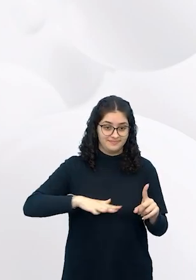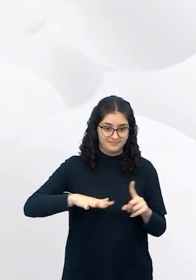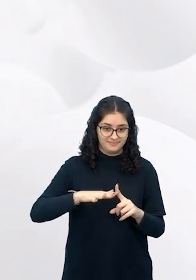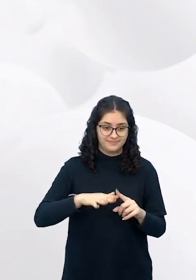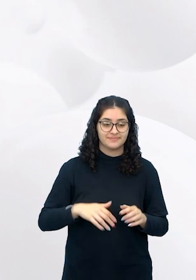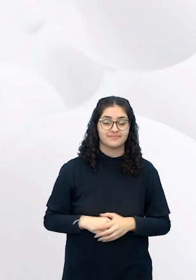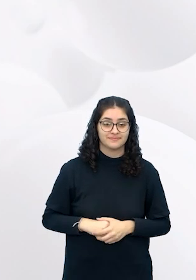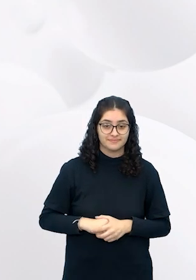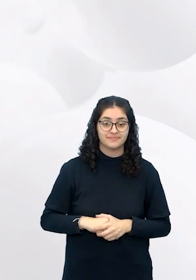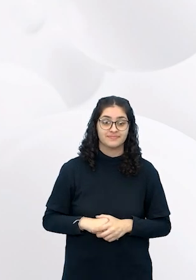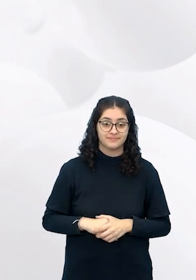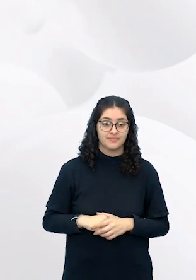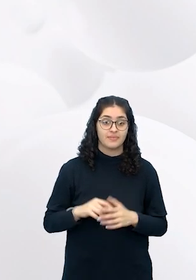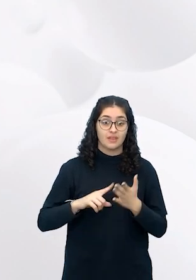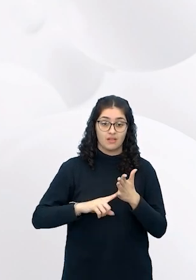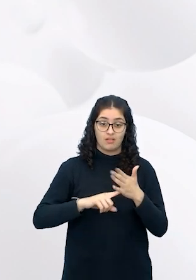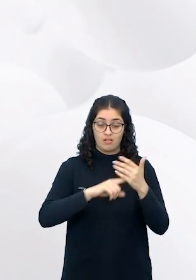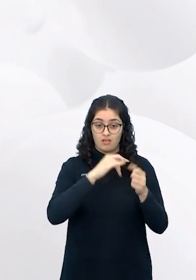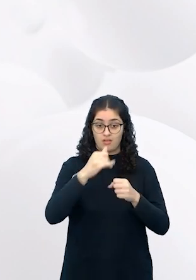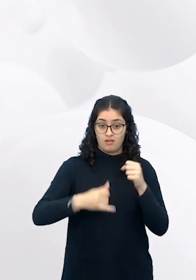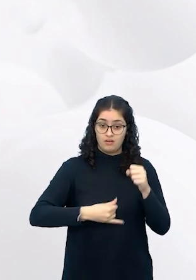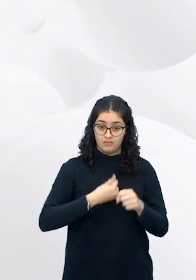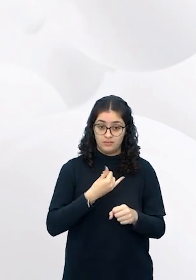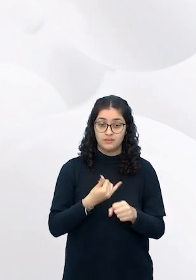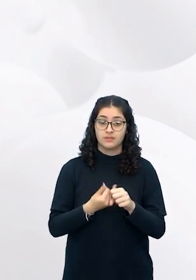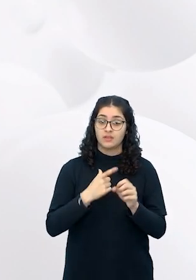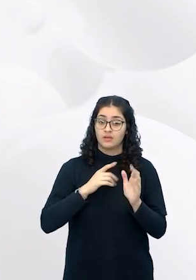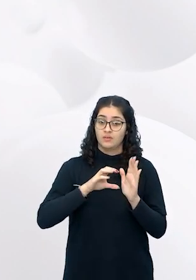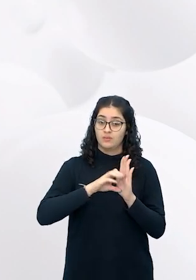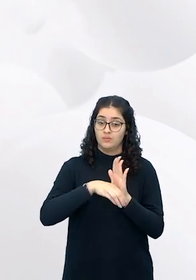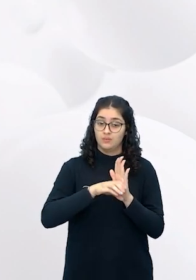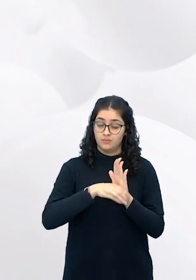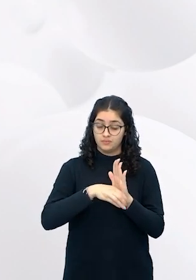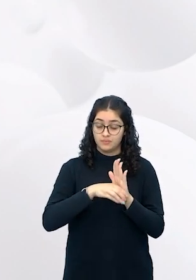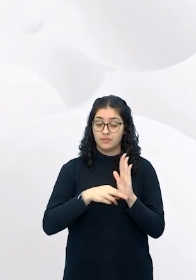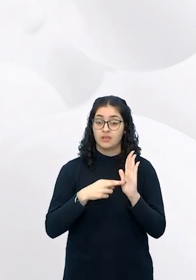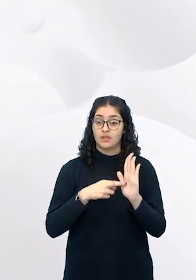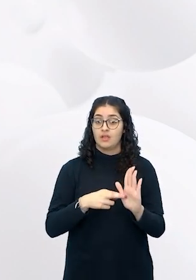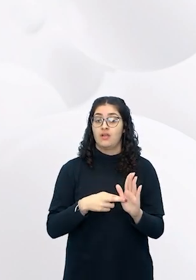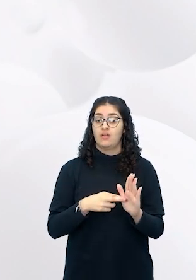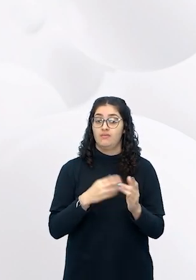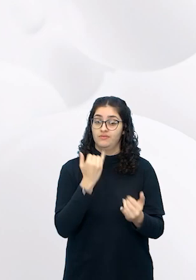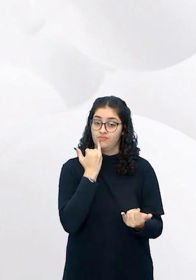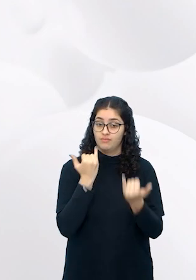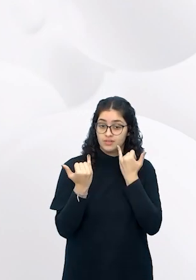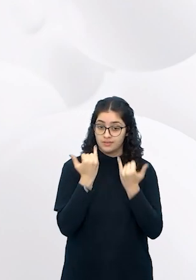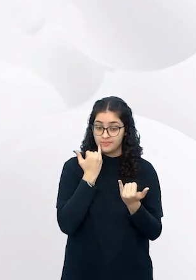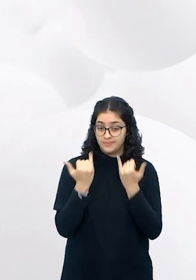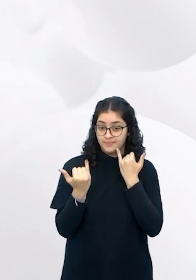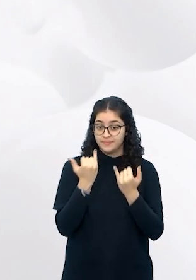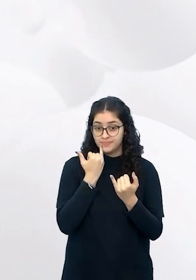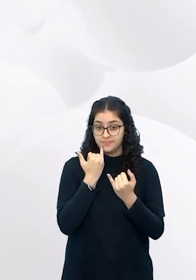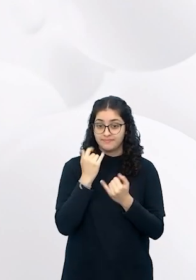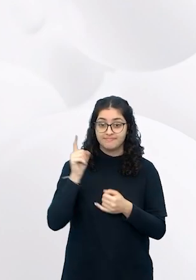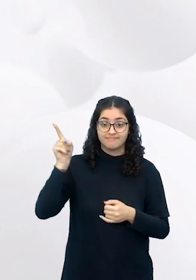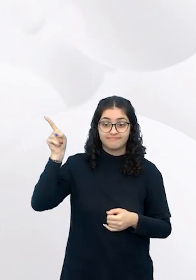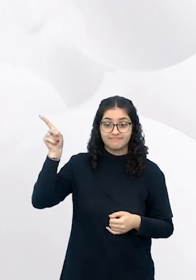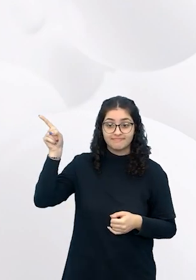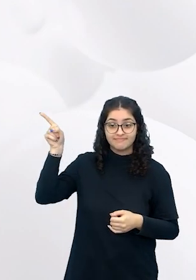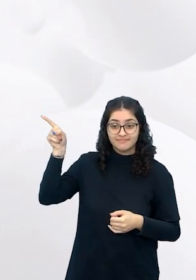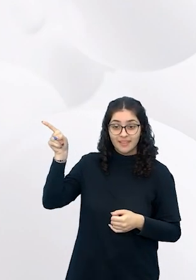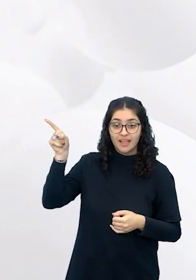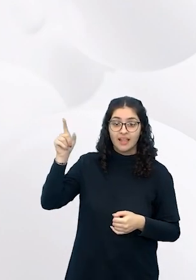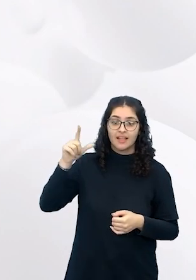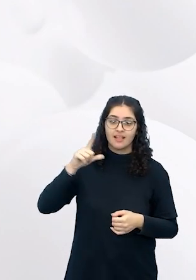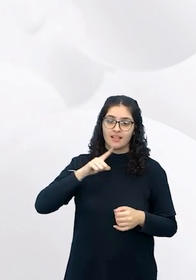Na tecnologia digital, subdivide-se nos conceitos de representação de dados, hardware, software e